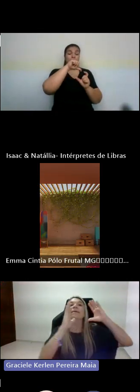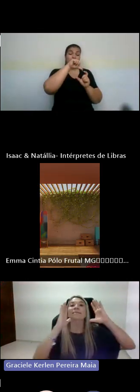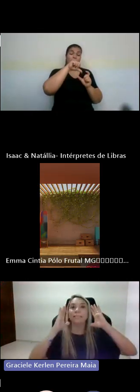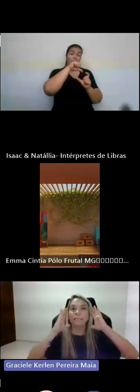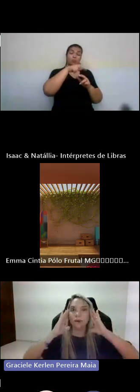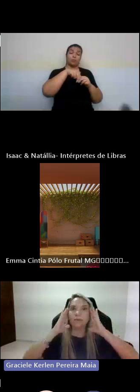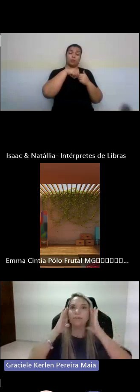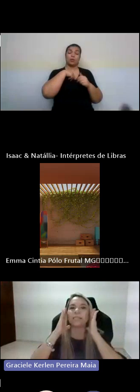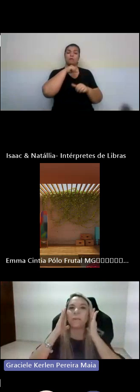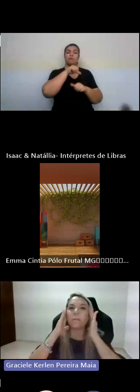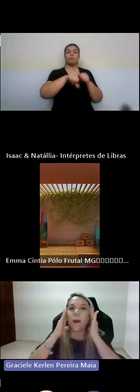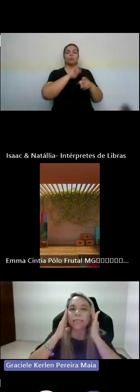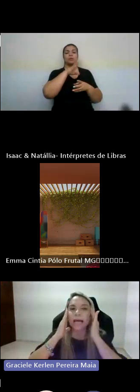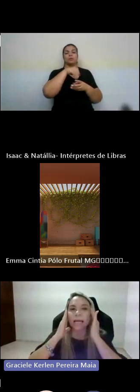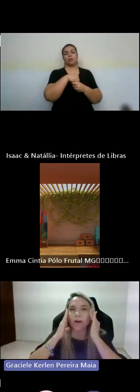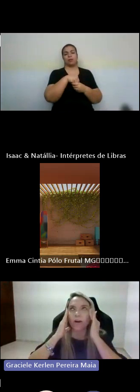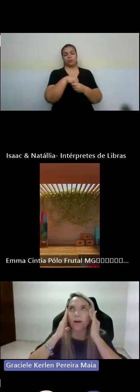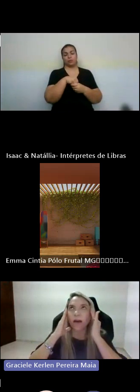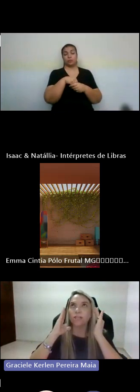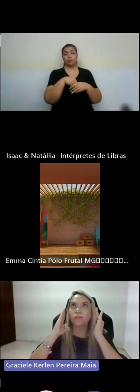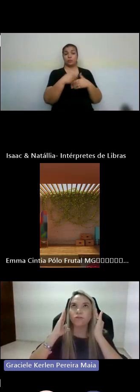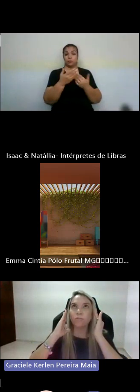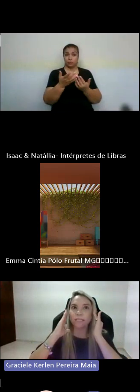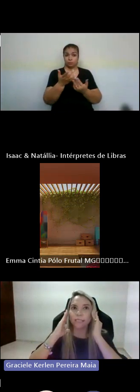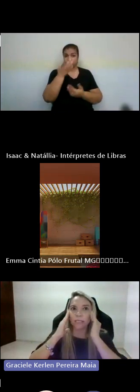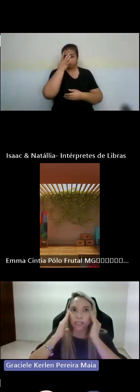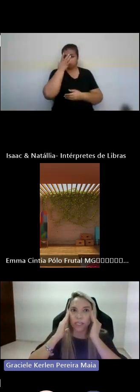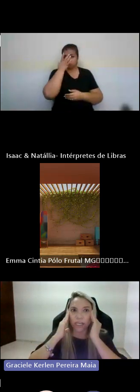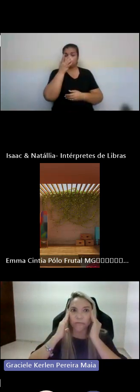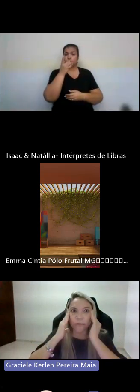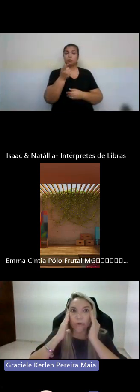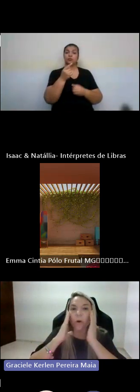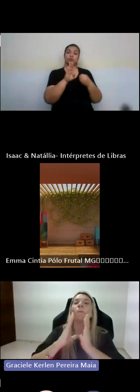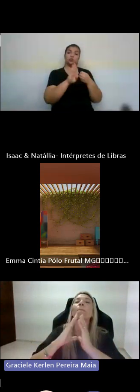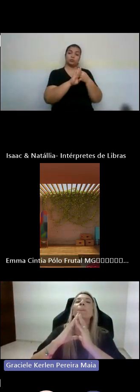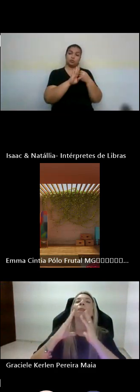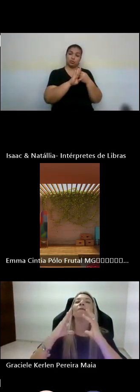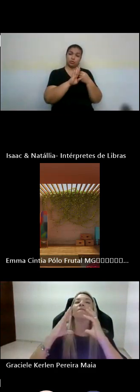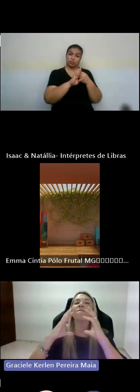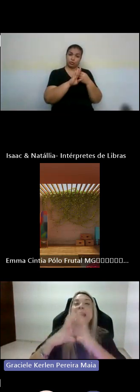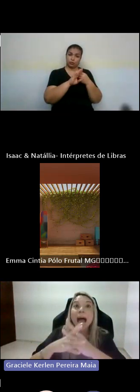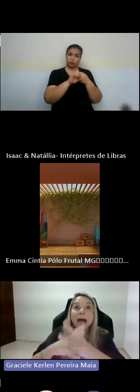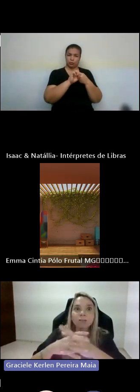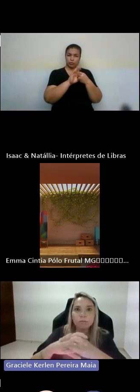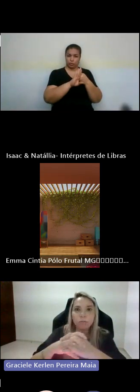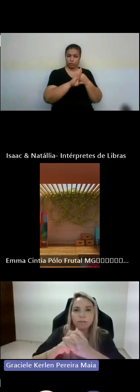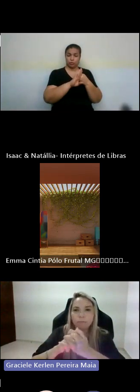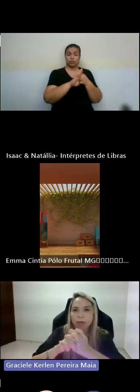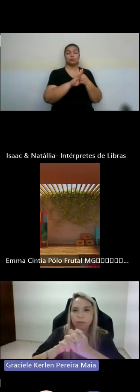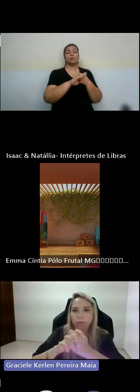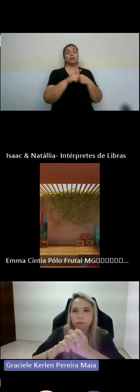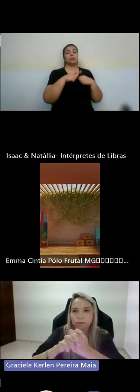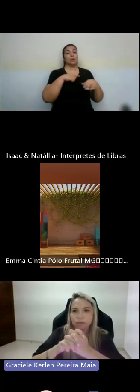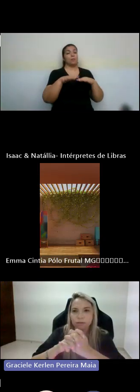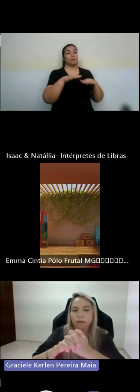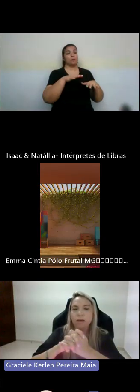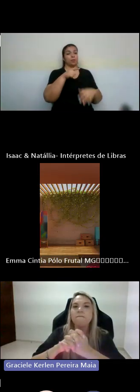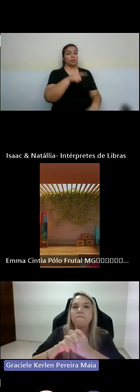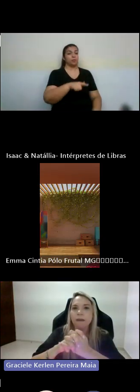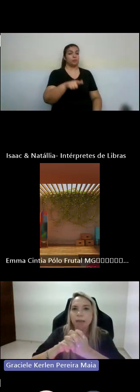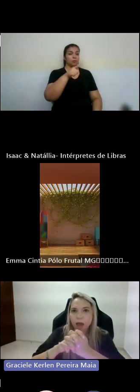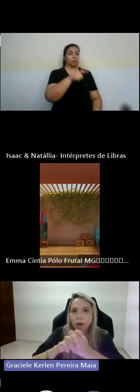substantivo. De novo, gente, vamos guardar aqui, ó. Substantivo, vários